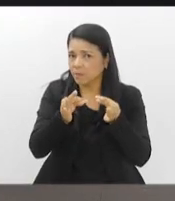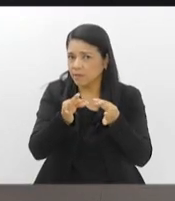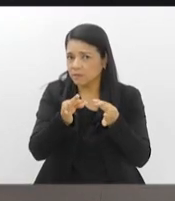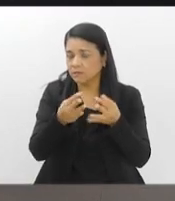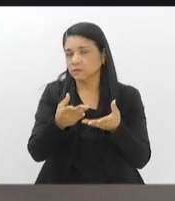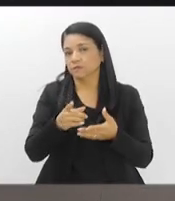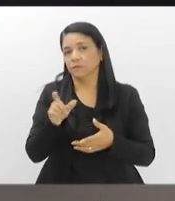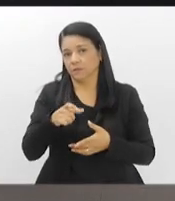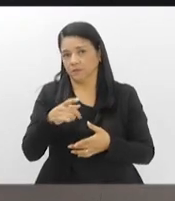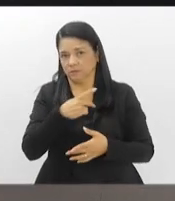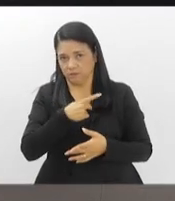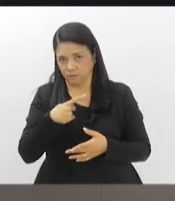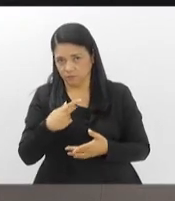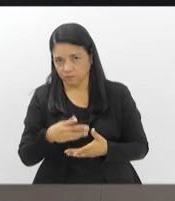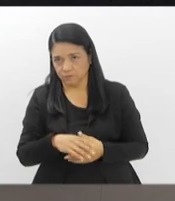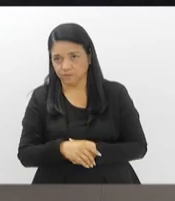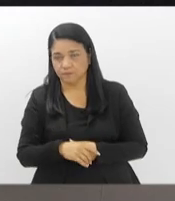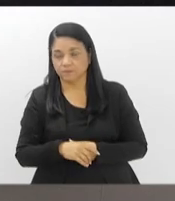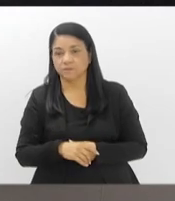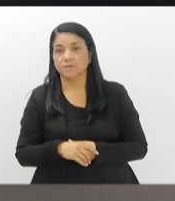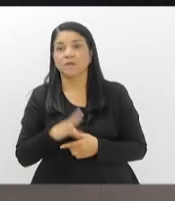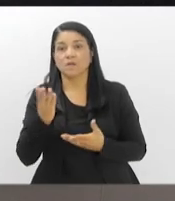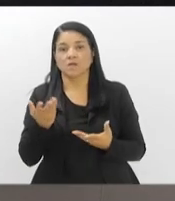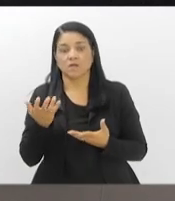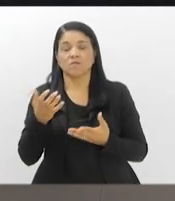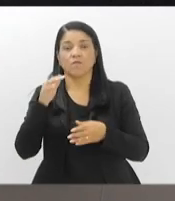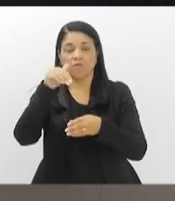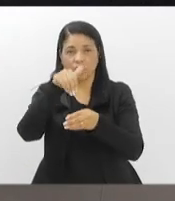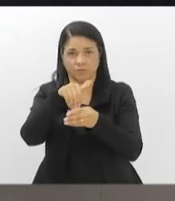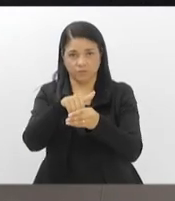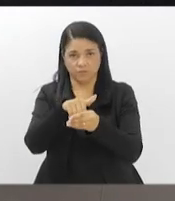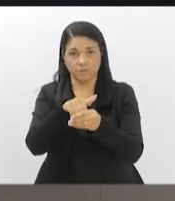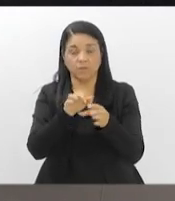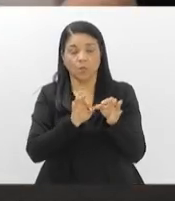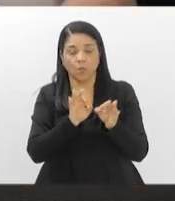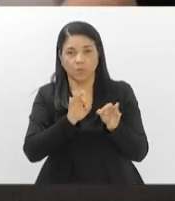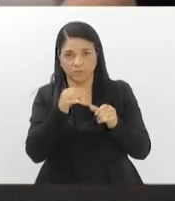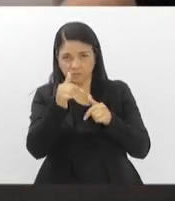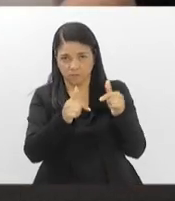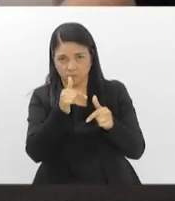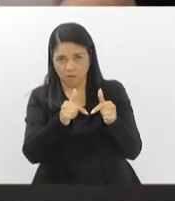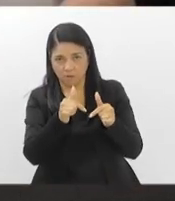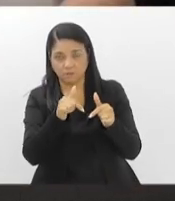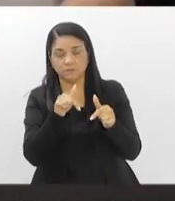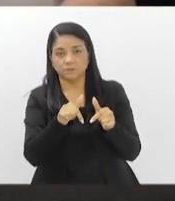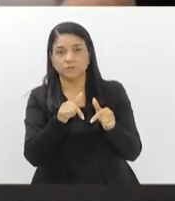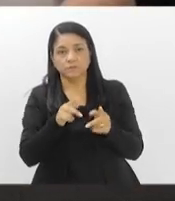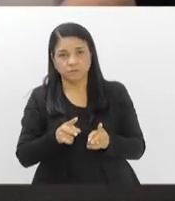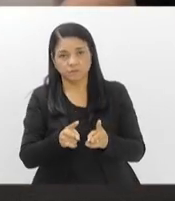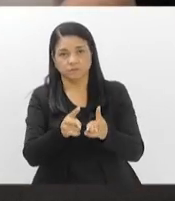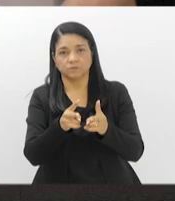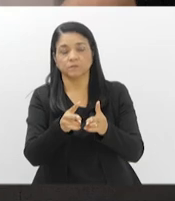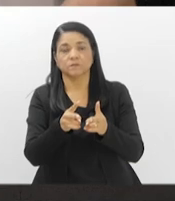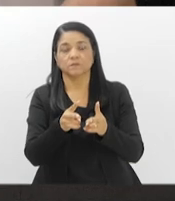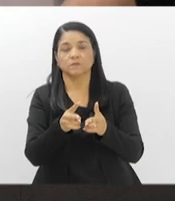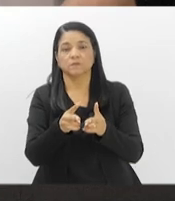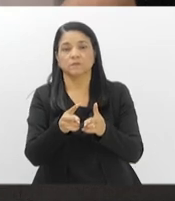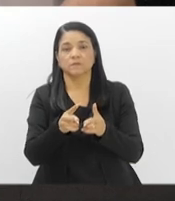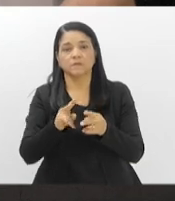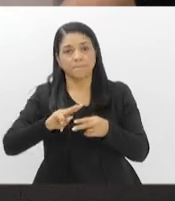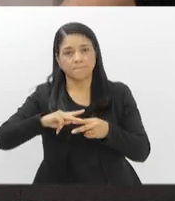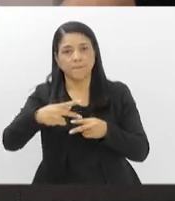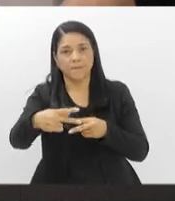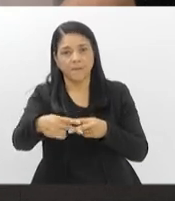bem eh Então queria colocar em votação eh ao plano de trabalho para que a gente possa dar seguimento aguardando então